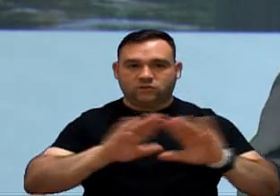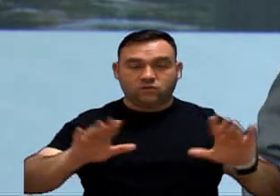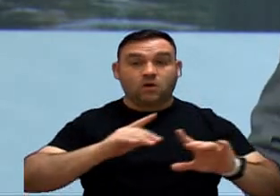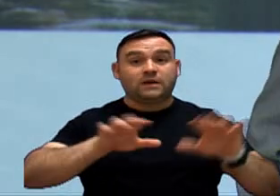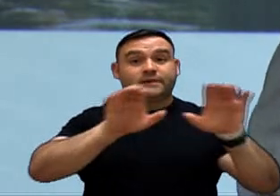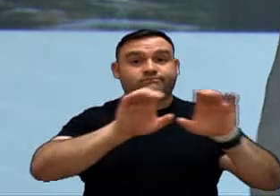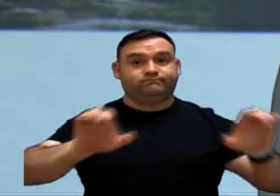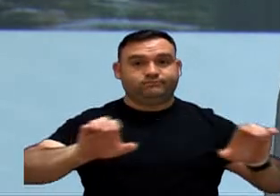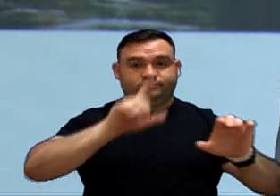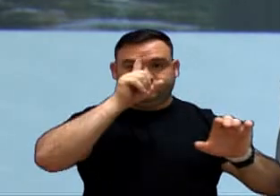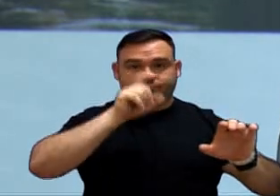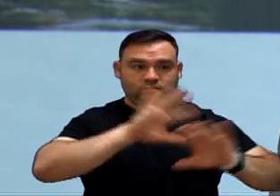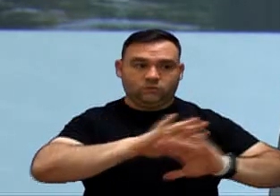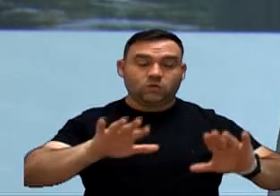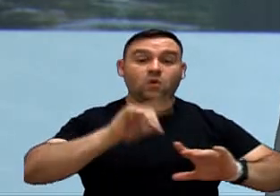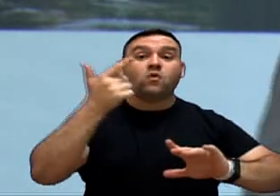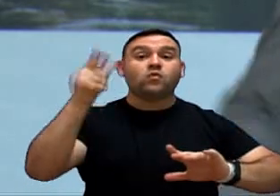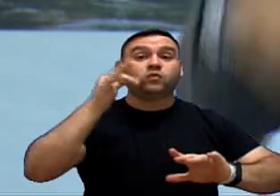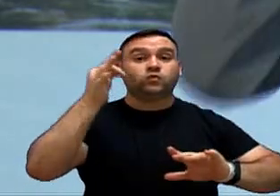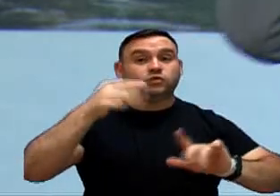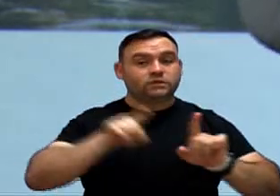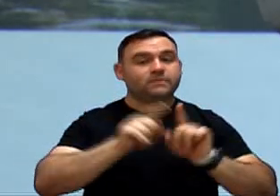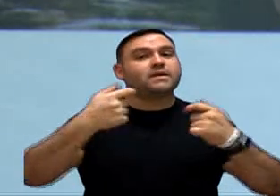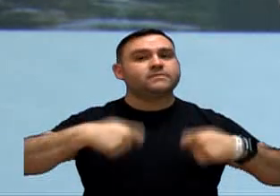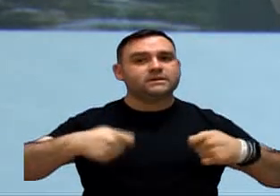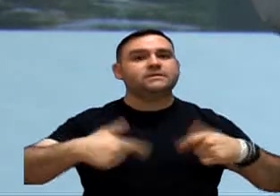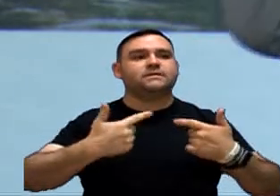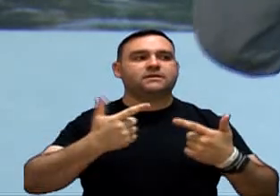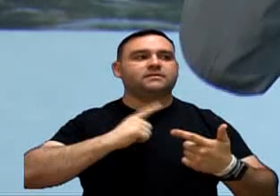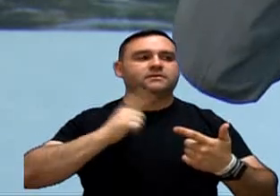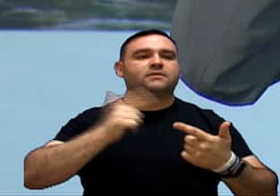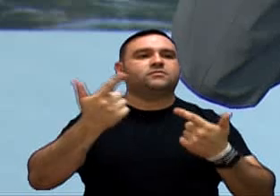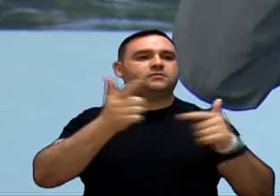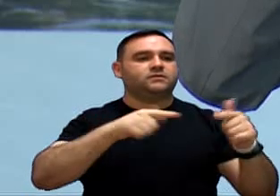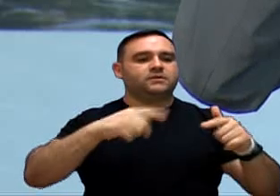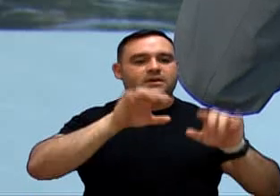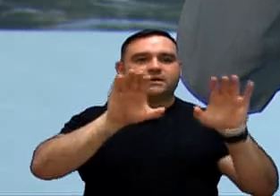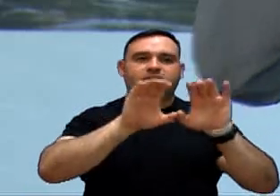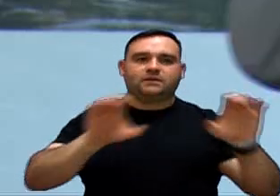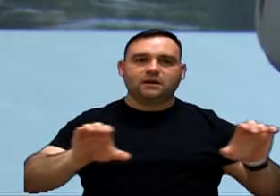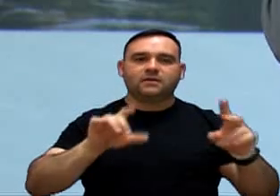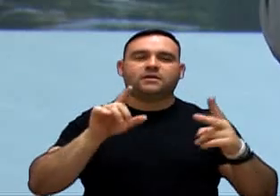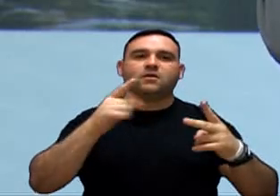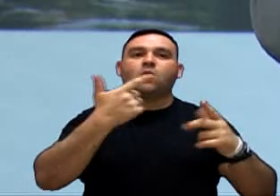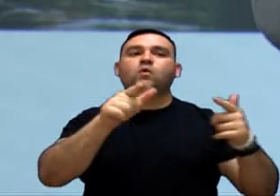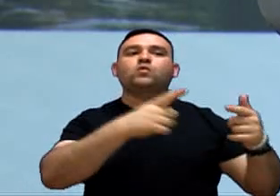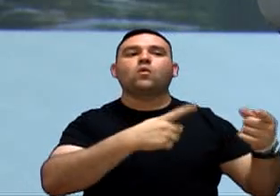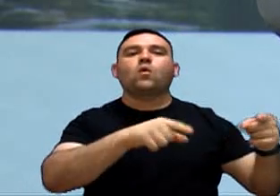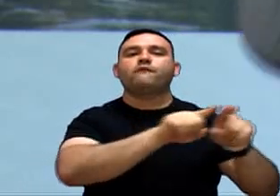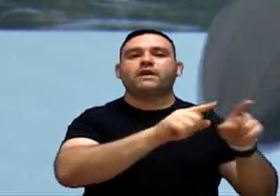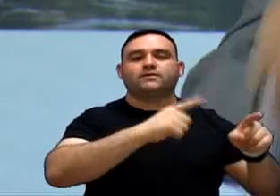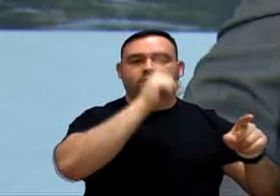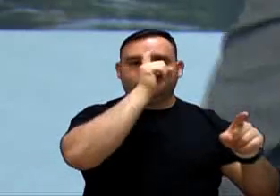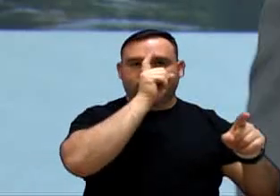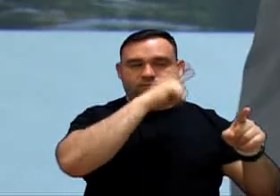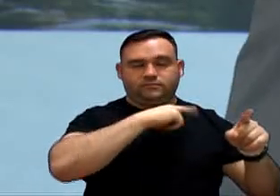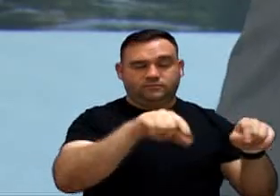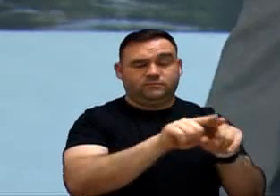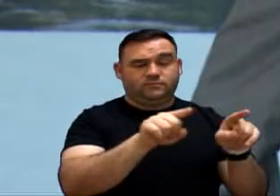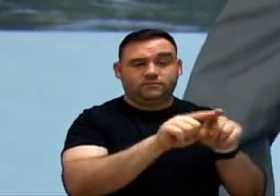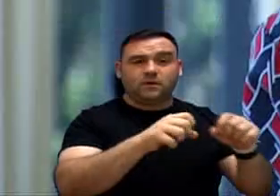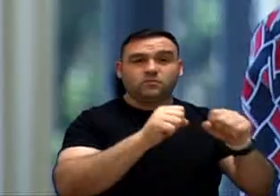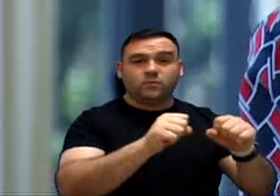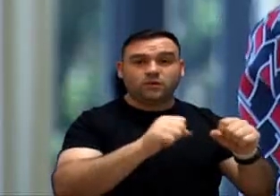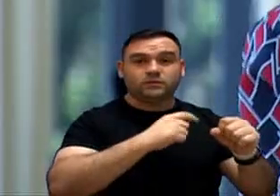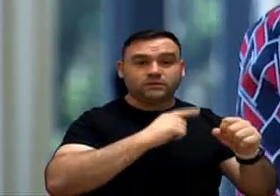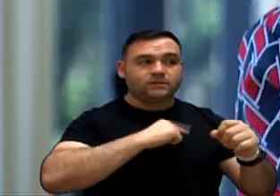específico para Santa Casa. Os próximos, eu acho importante que também tenham, não só a Santa Casa, mas os, né, que haja, que também